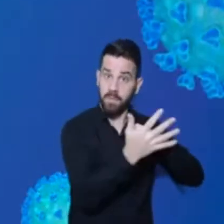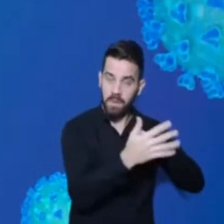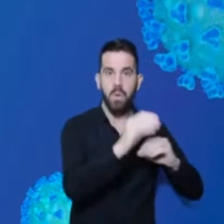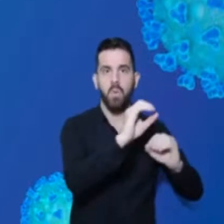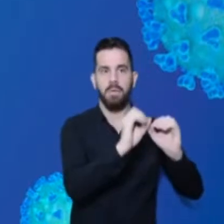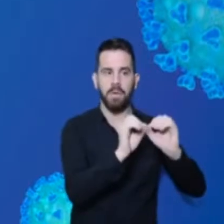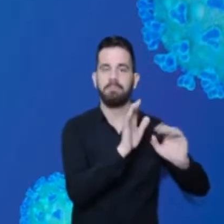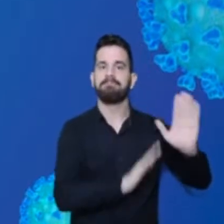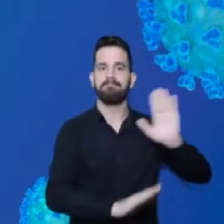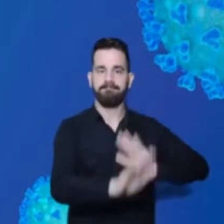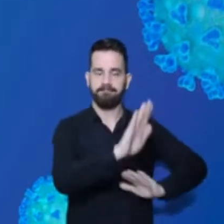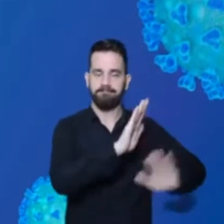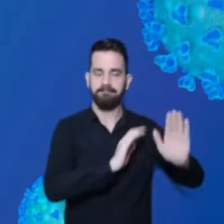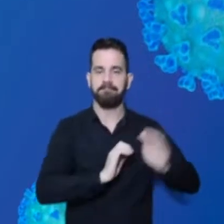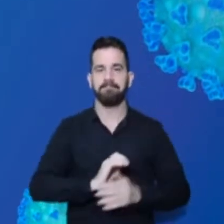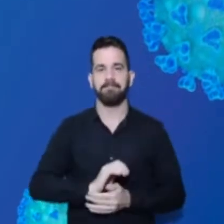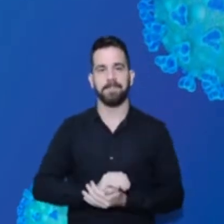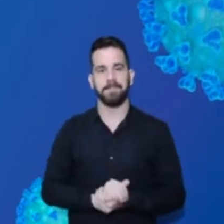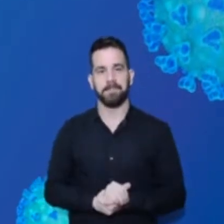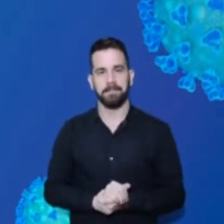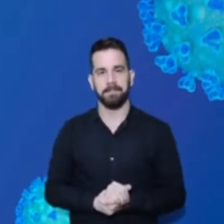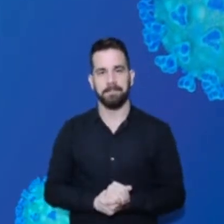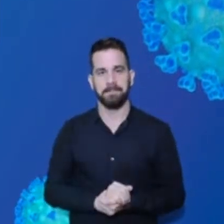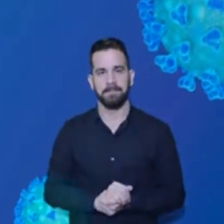UFG está de olho.